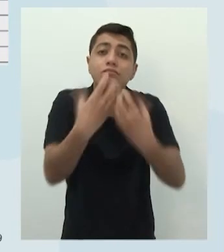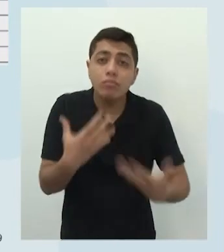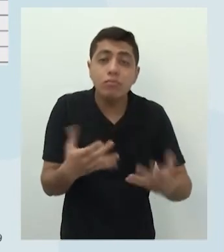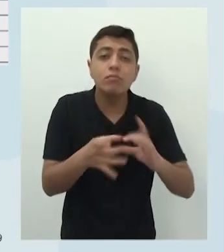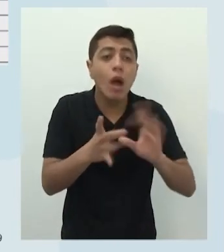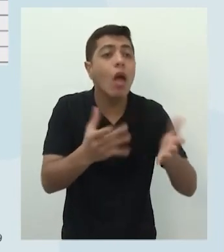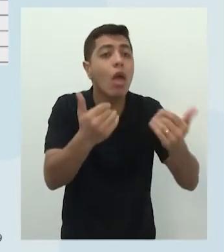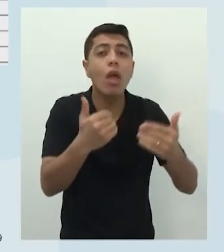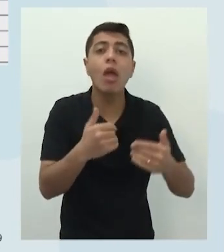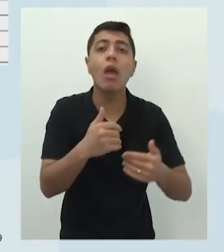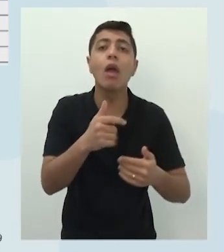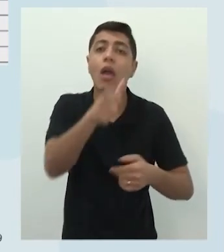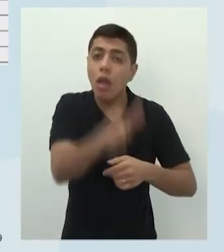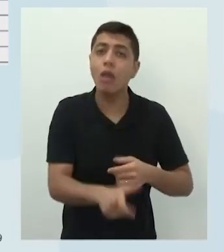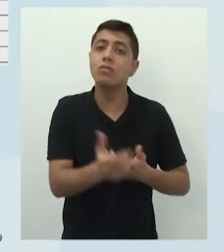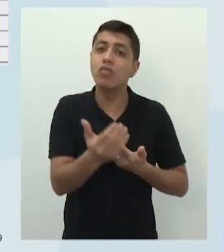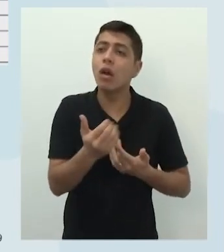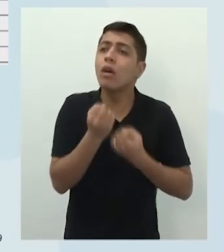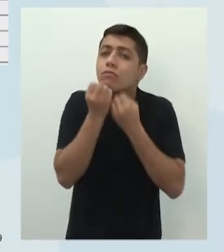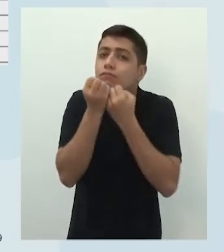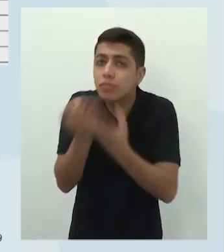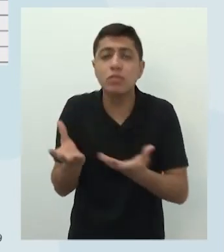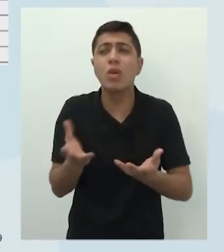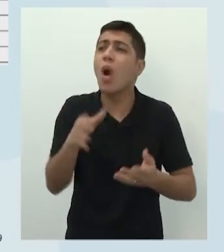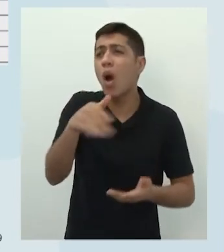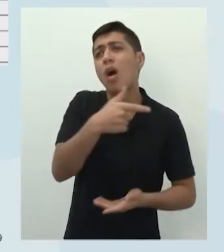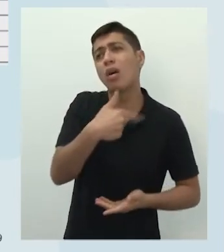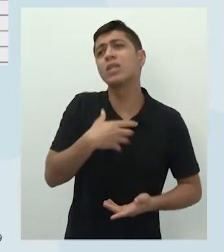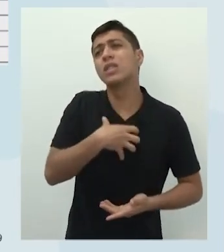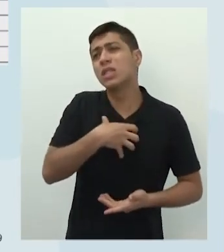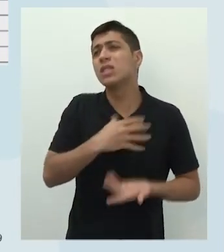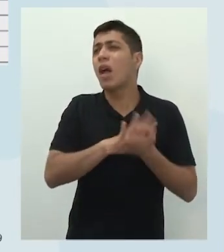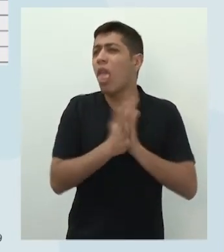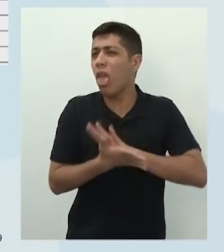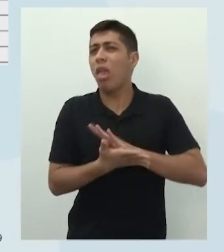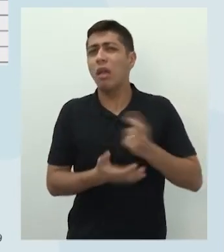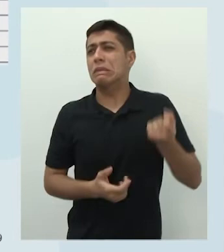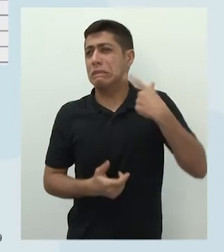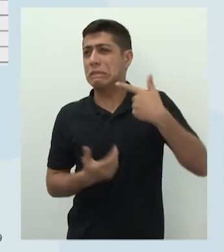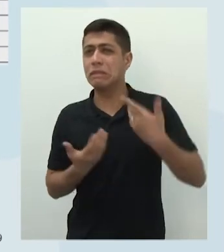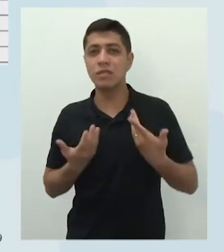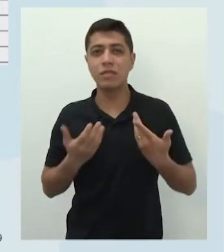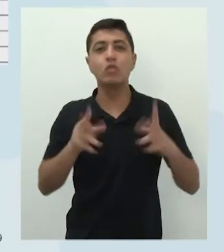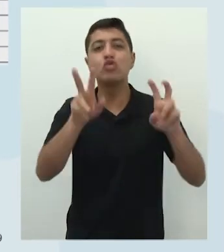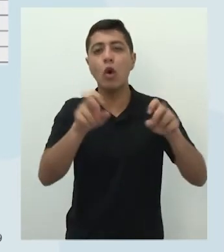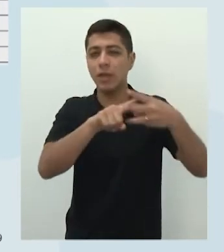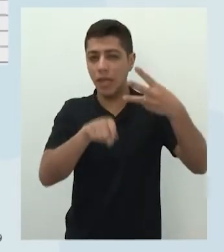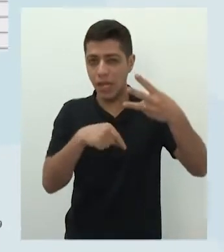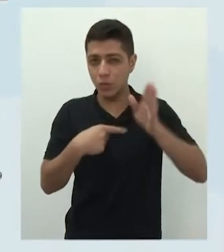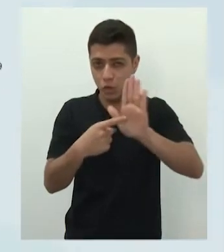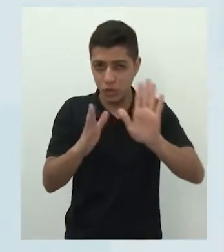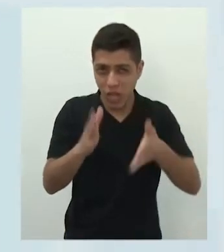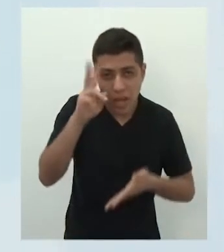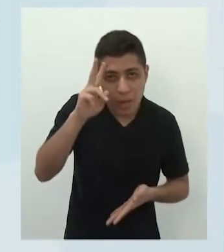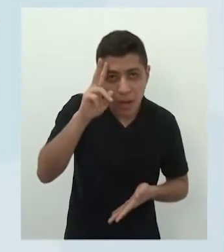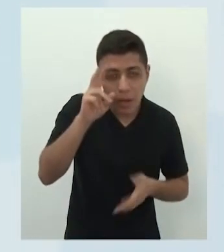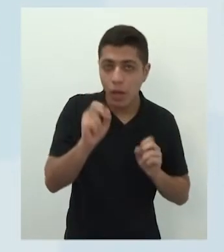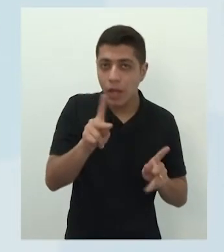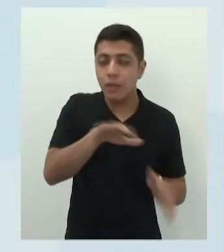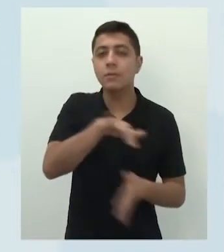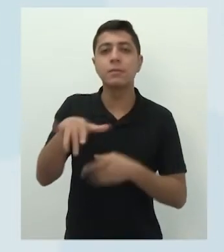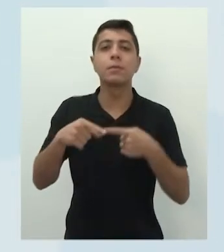educadores. Tragam isso à tona, porque vocês estão vendo que 10, 9 mais 5, praticamente 1 em cada 4